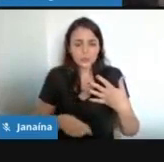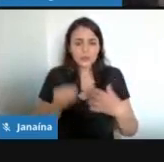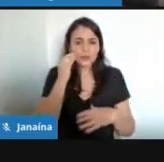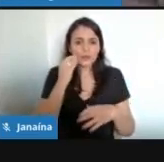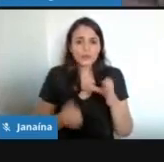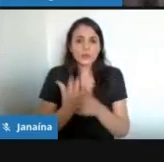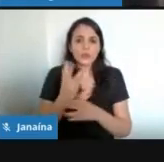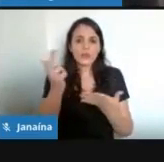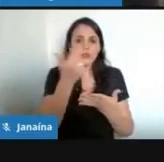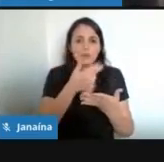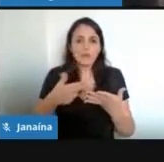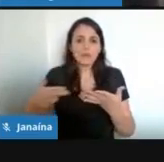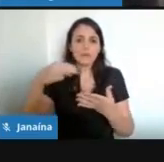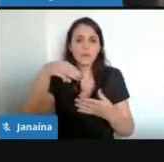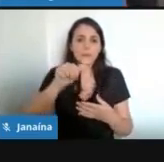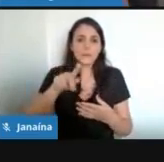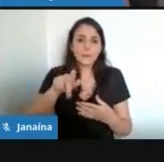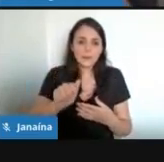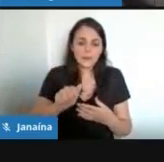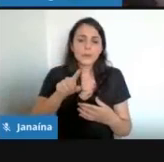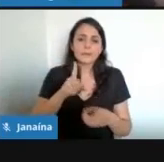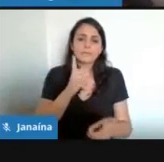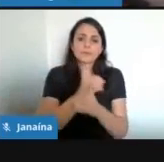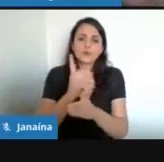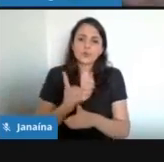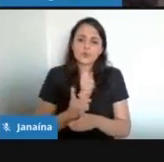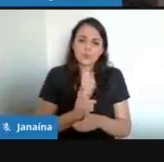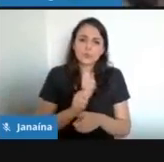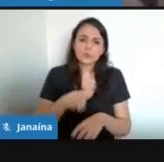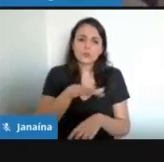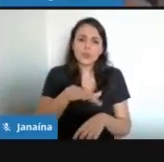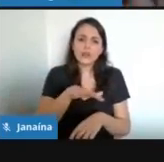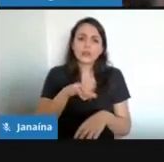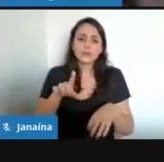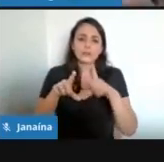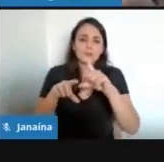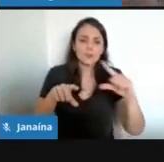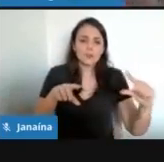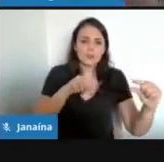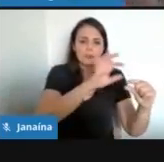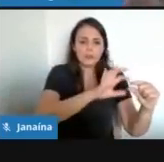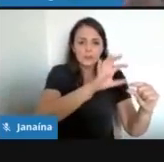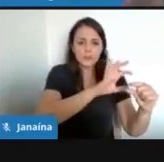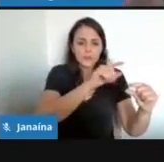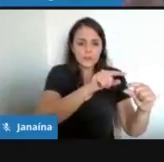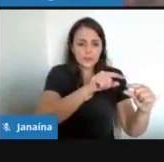de vulnerabilidade, nós identificamos algumas áreas interessantes. A região do Triângulo Mineiro e Alto